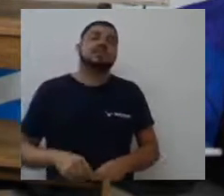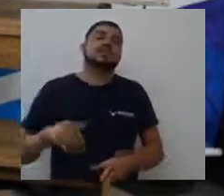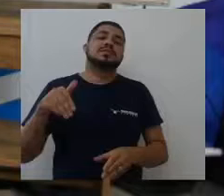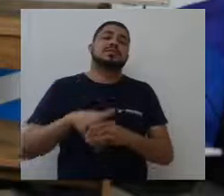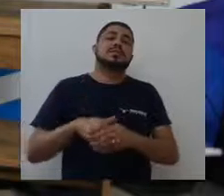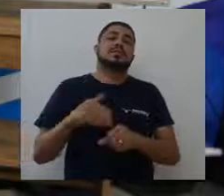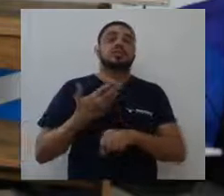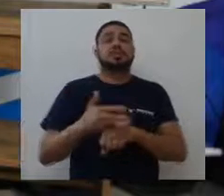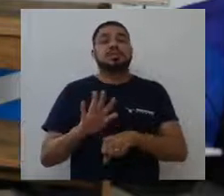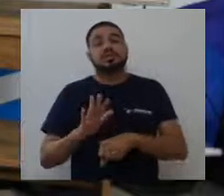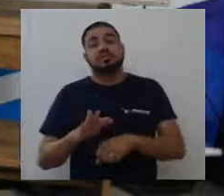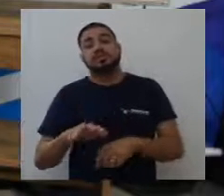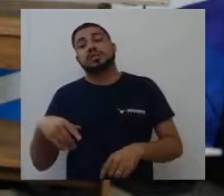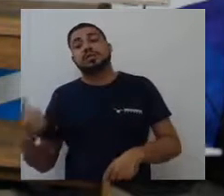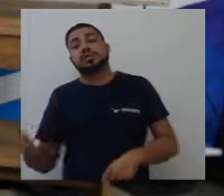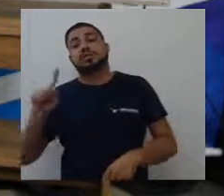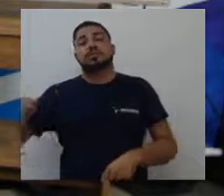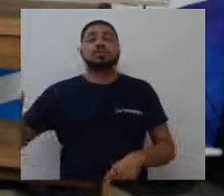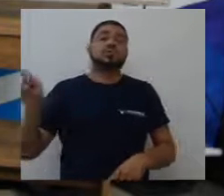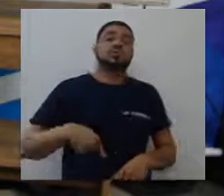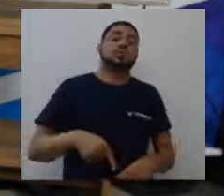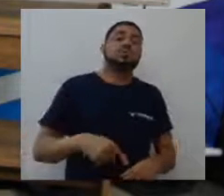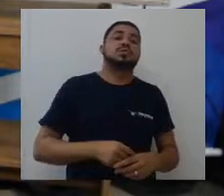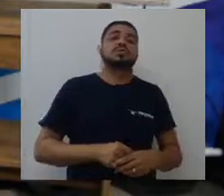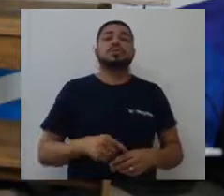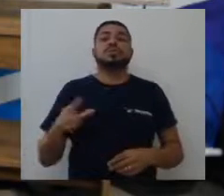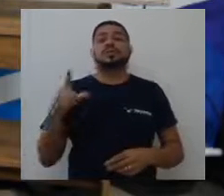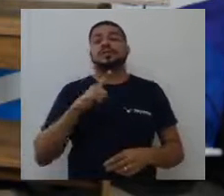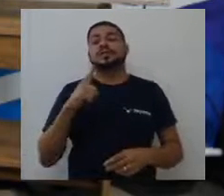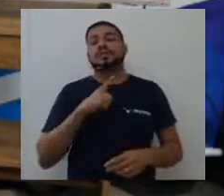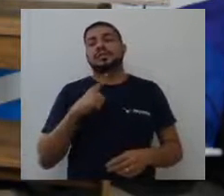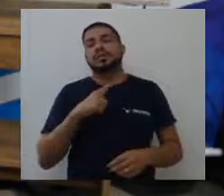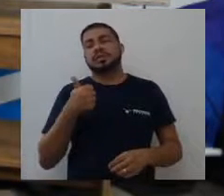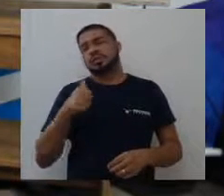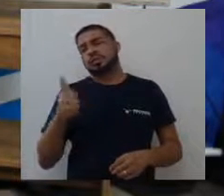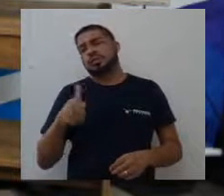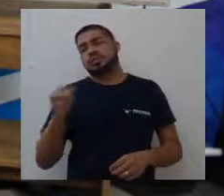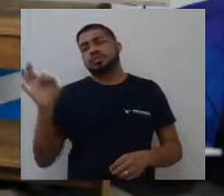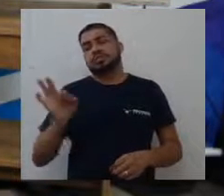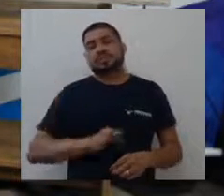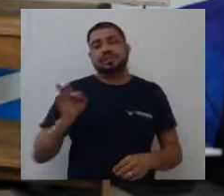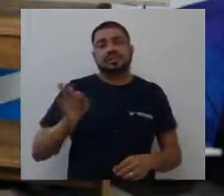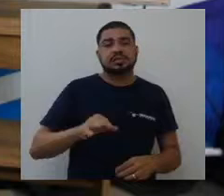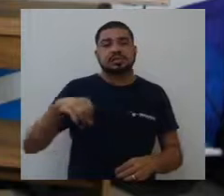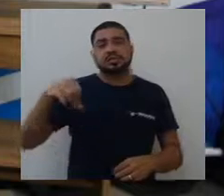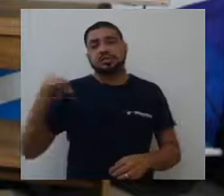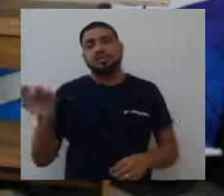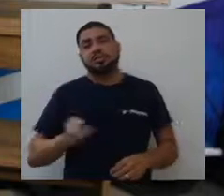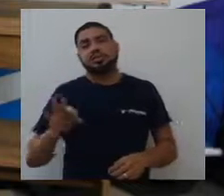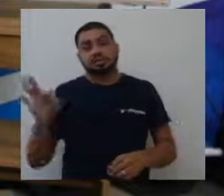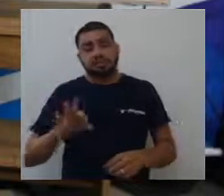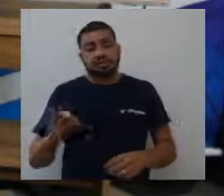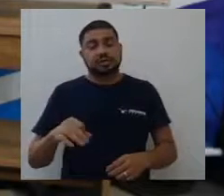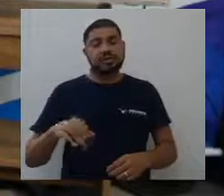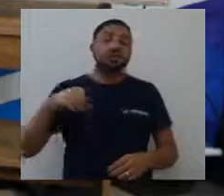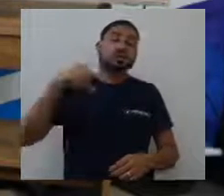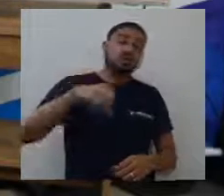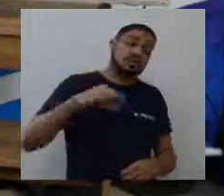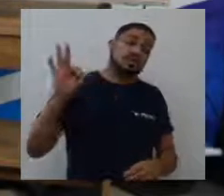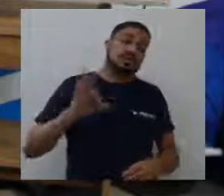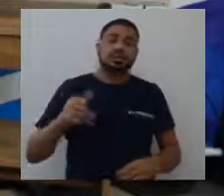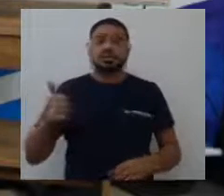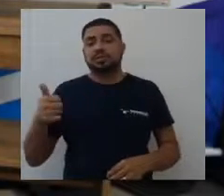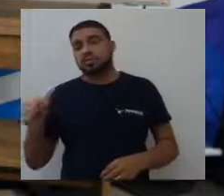branco e voto nulo representaram respectivamente 11% e 9%. Não, 9% e